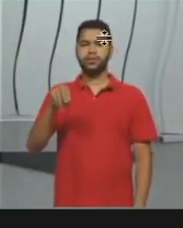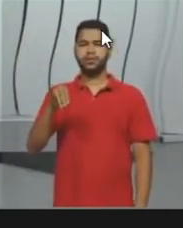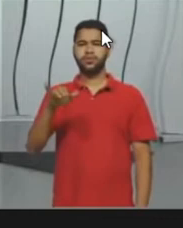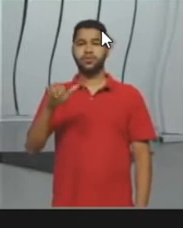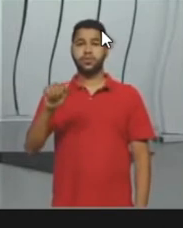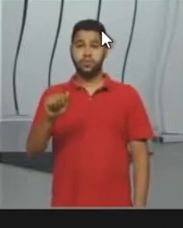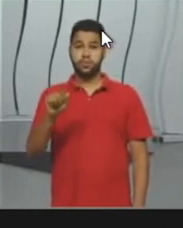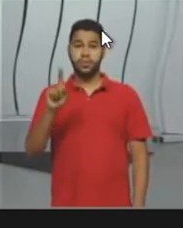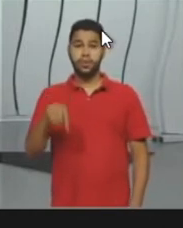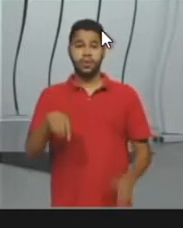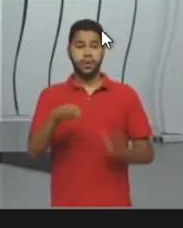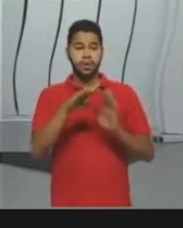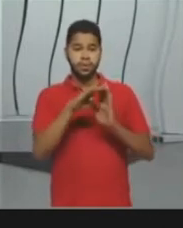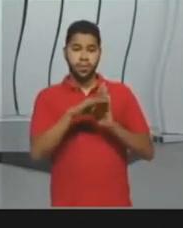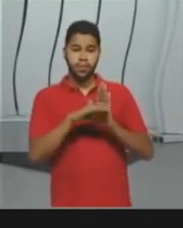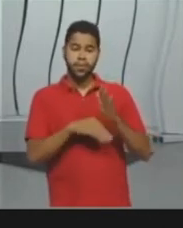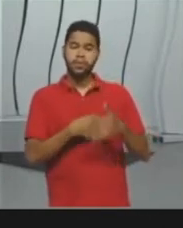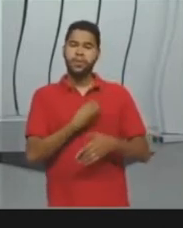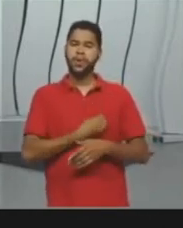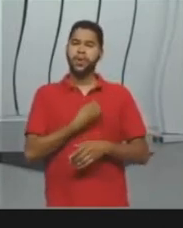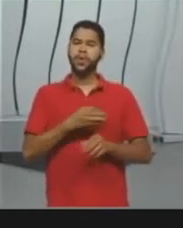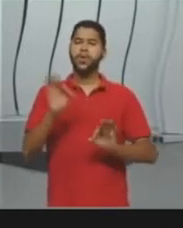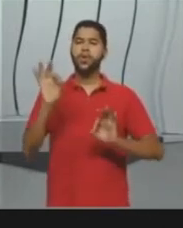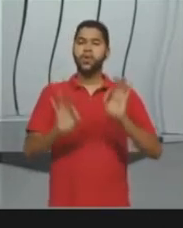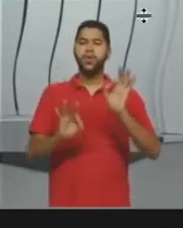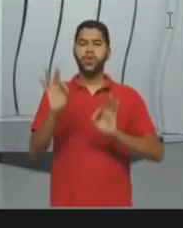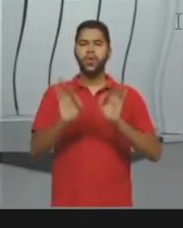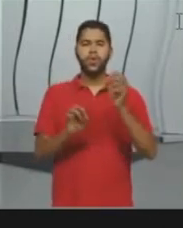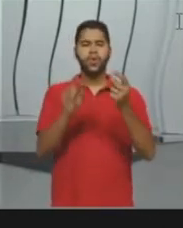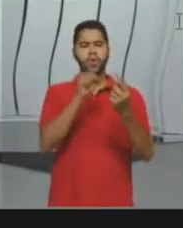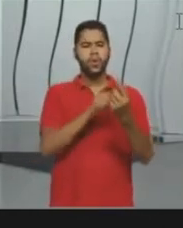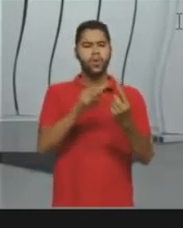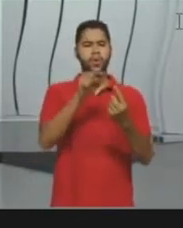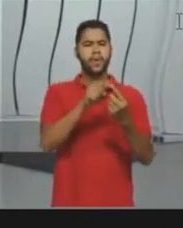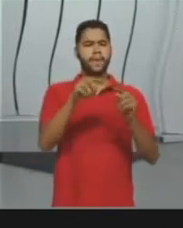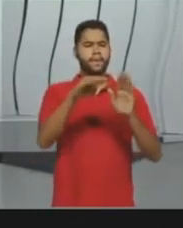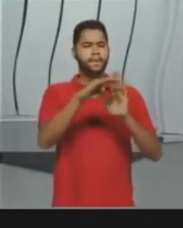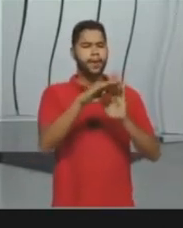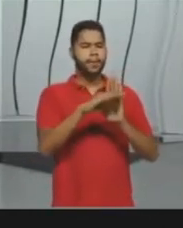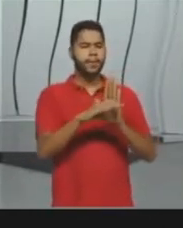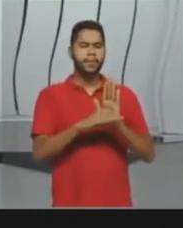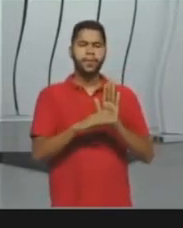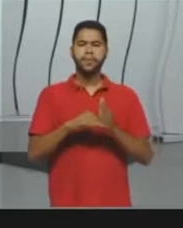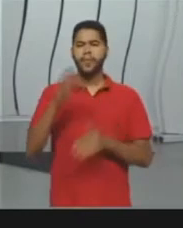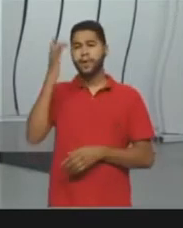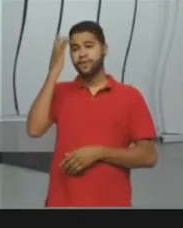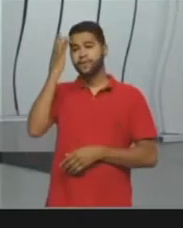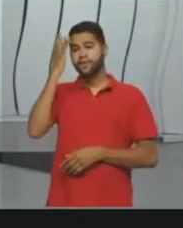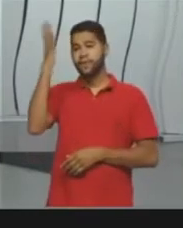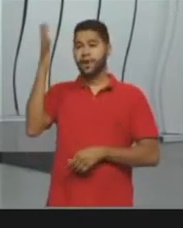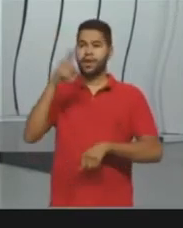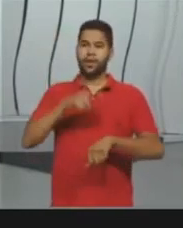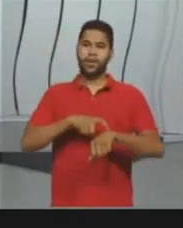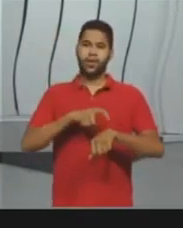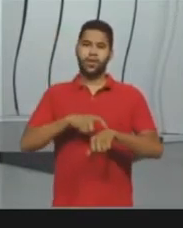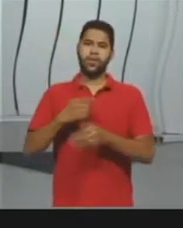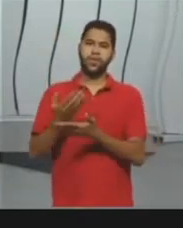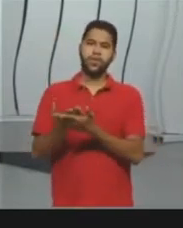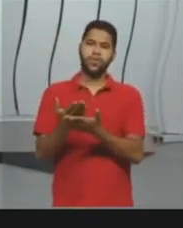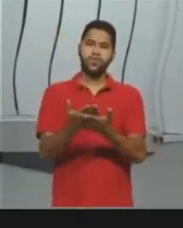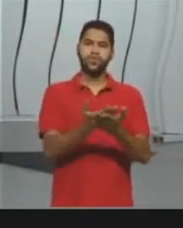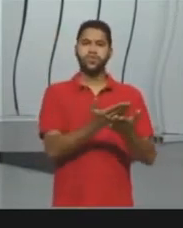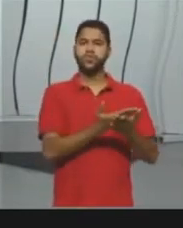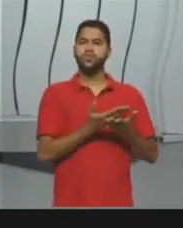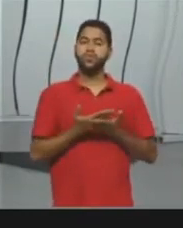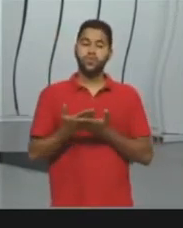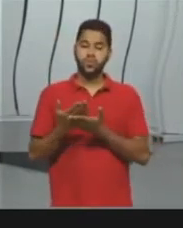seres vivos, organiza de acordo com vários critérios que vão facilitar na hora de você estudar esses seres